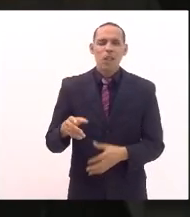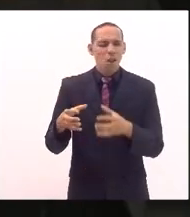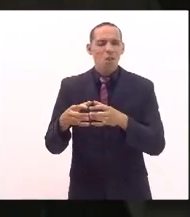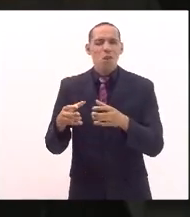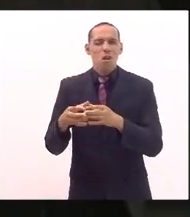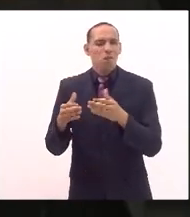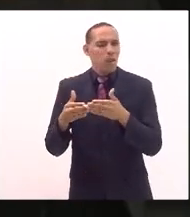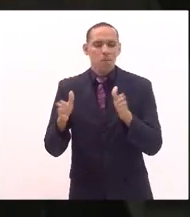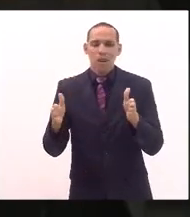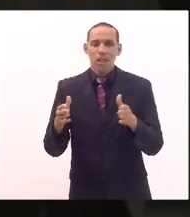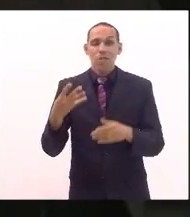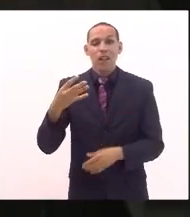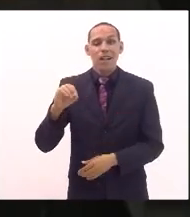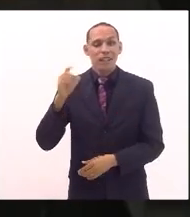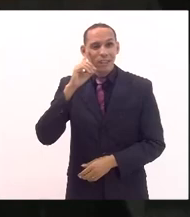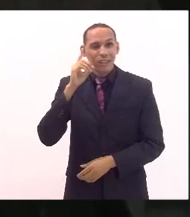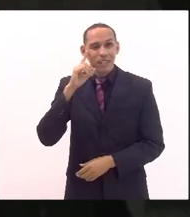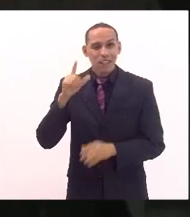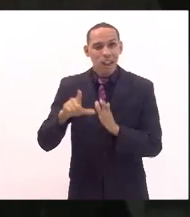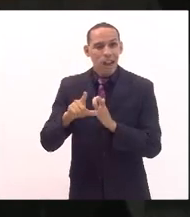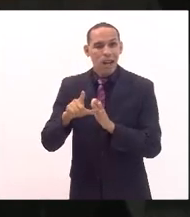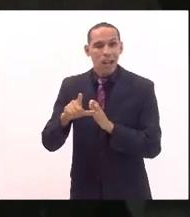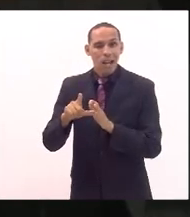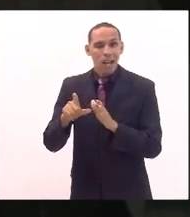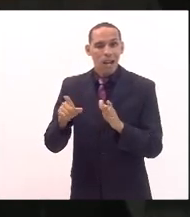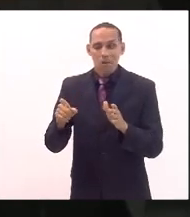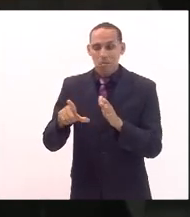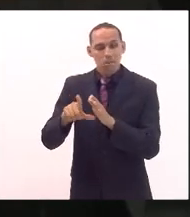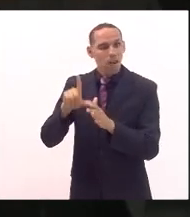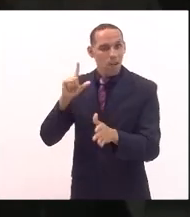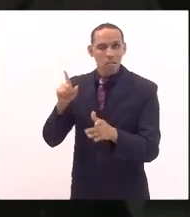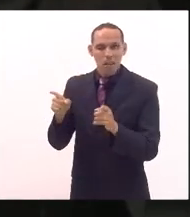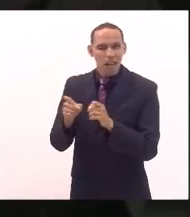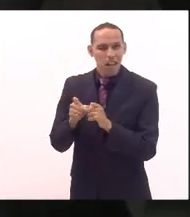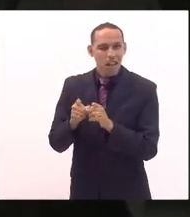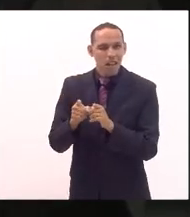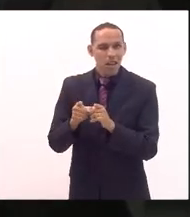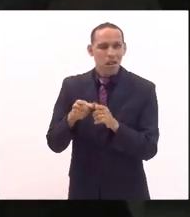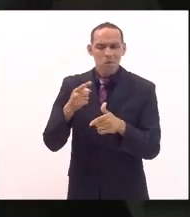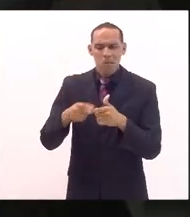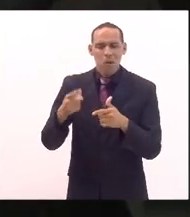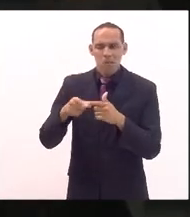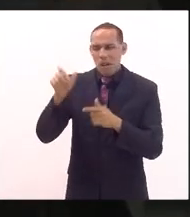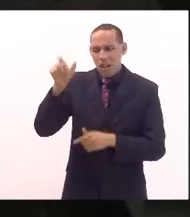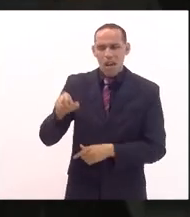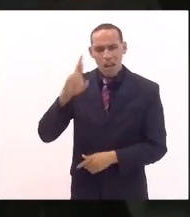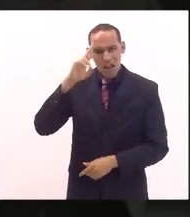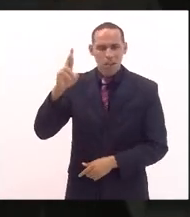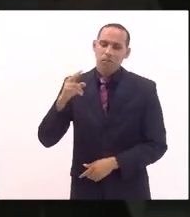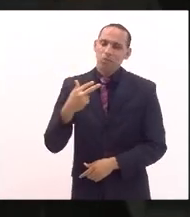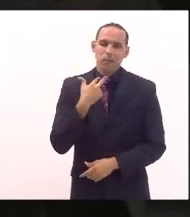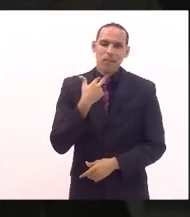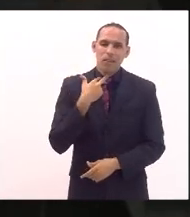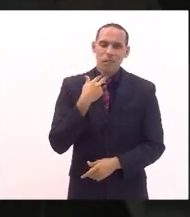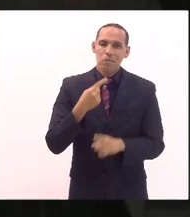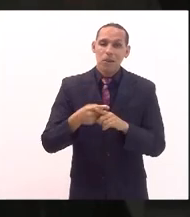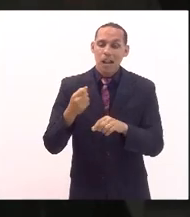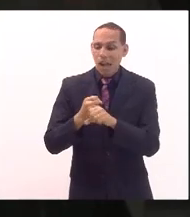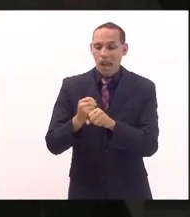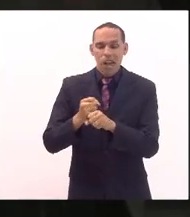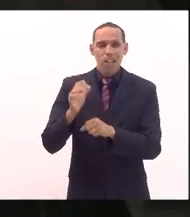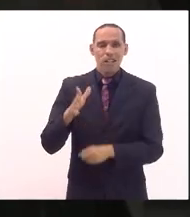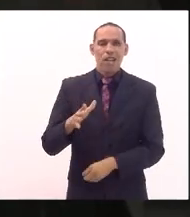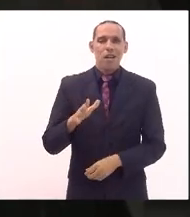chegou a minha de 40 dias não pode ser responsabilizado por problemas o anos deputada Mônica França já acontece aqui